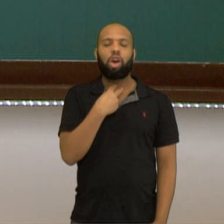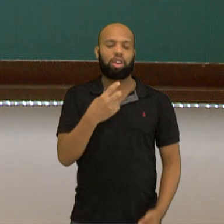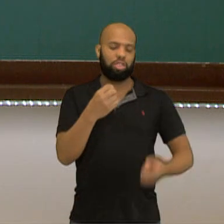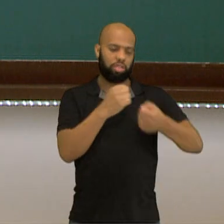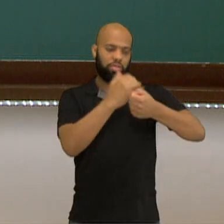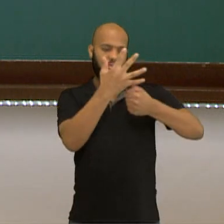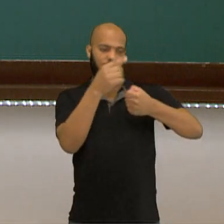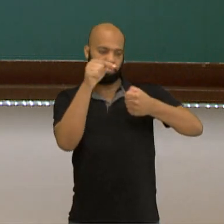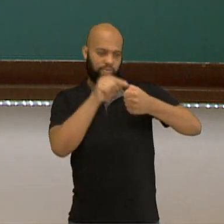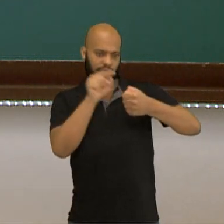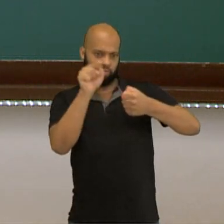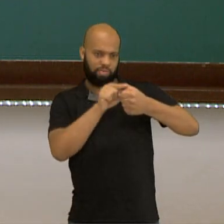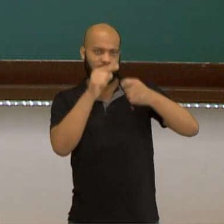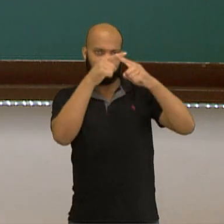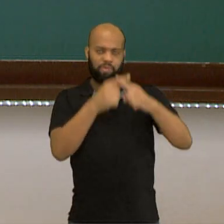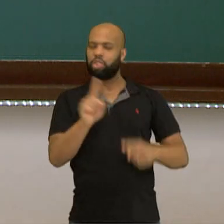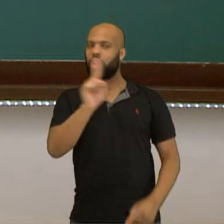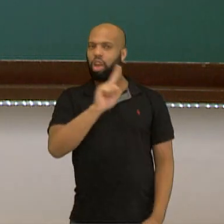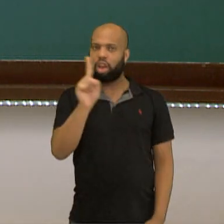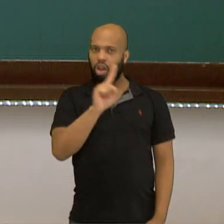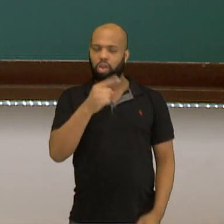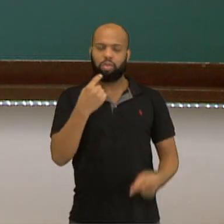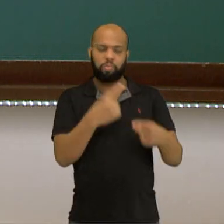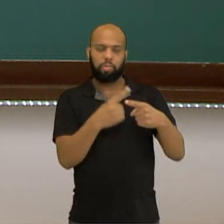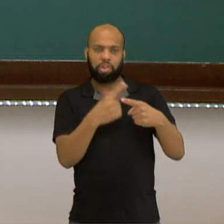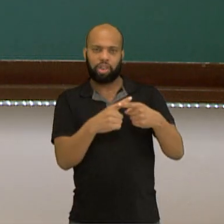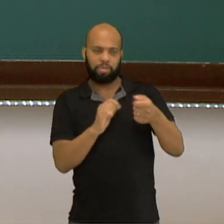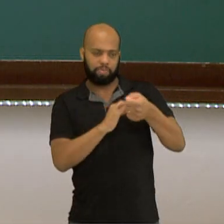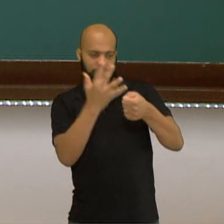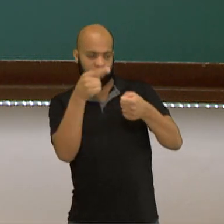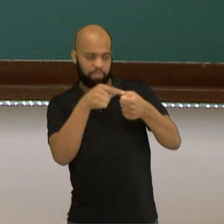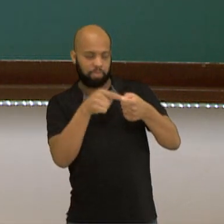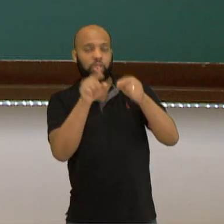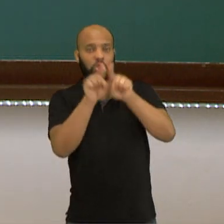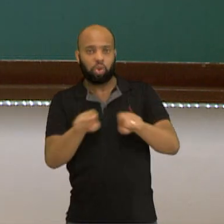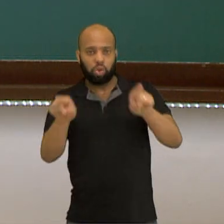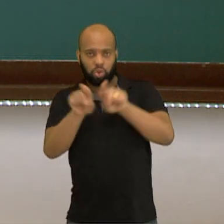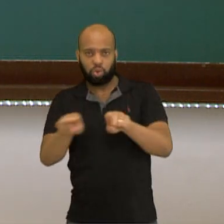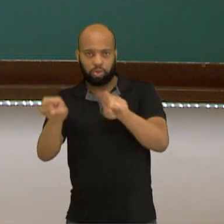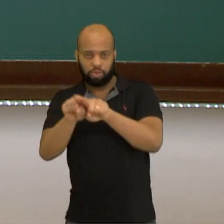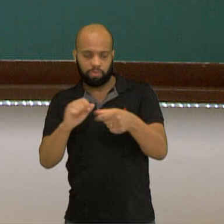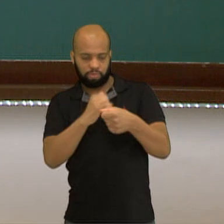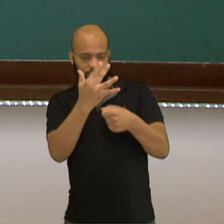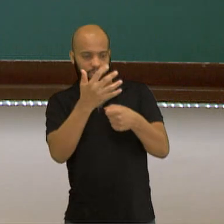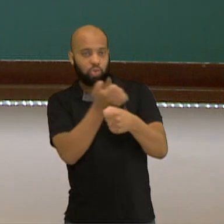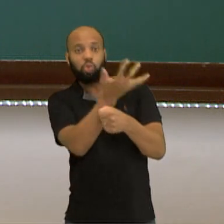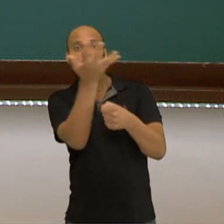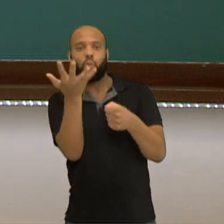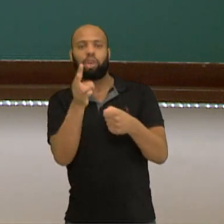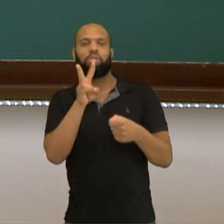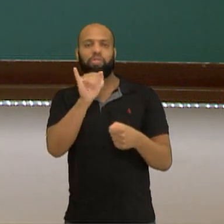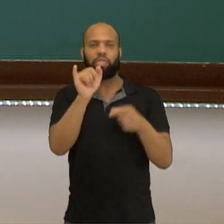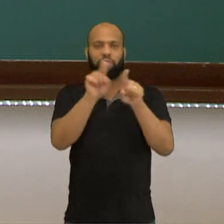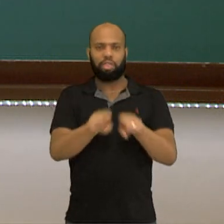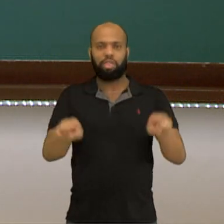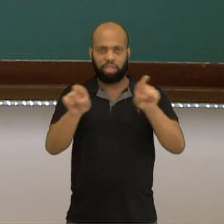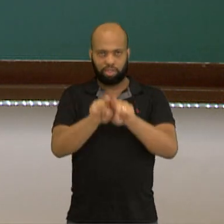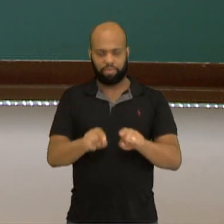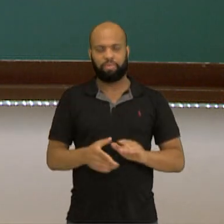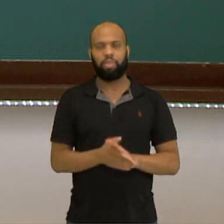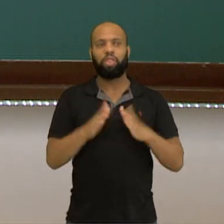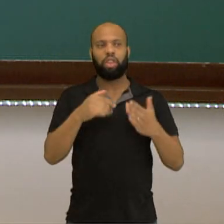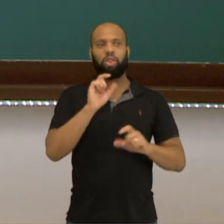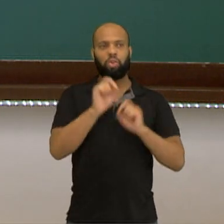A base é o fator que se repete. E o expoente é quantas vezes vai se repetir. Então, aqui a continha que tem que ser feita